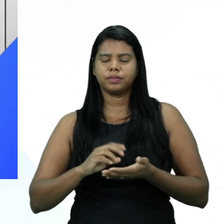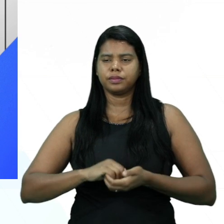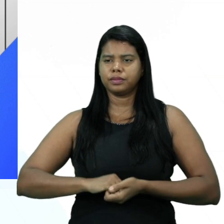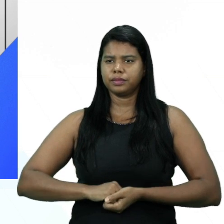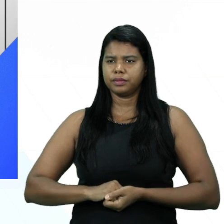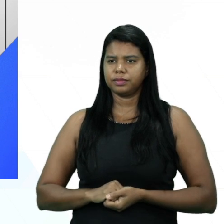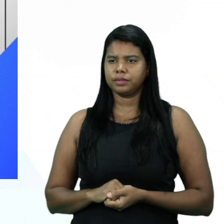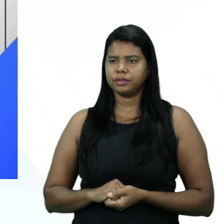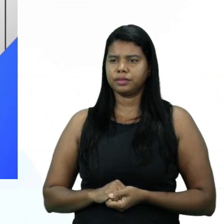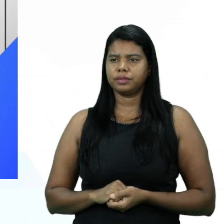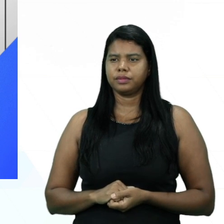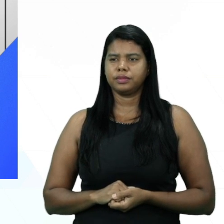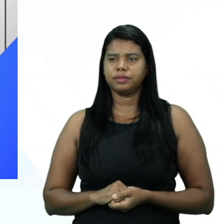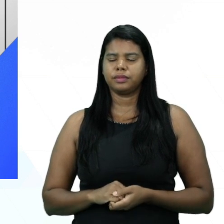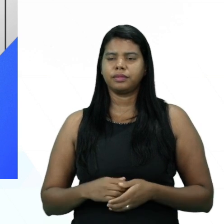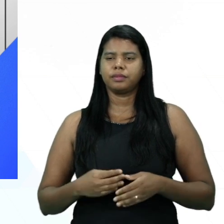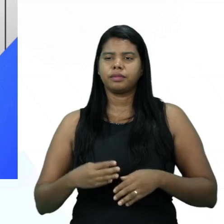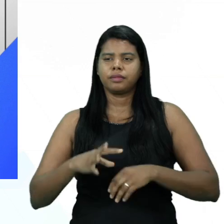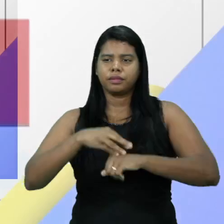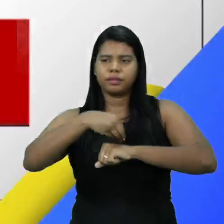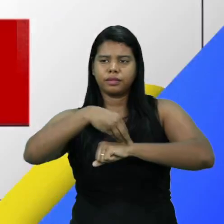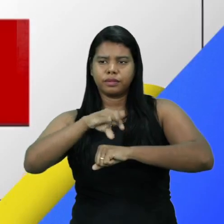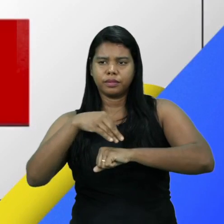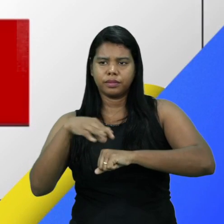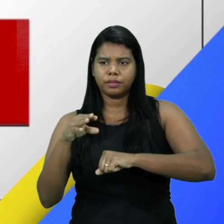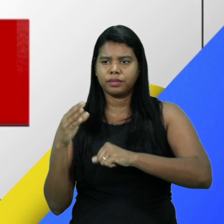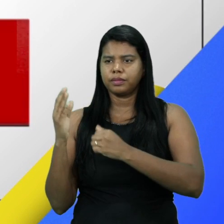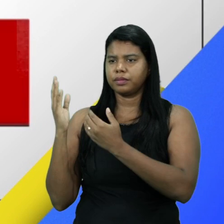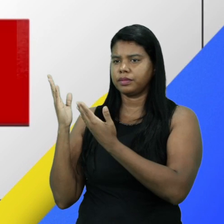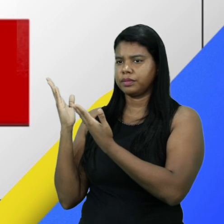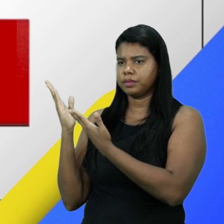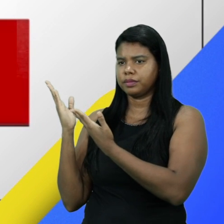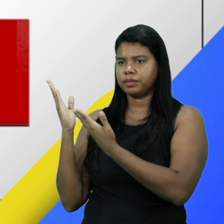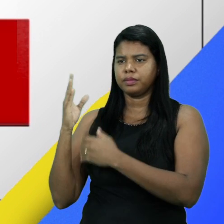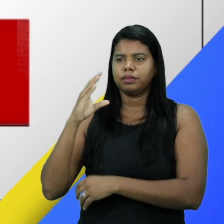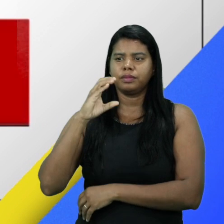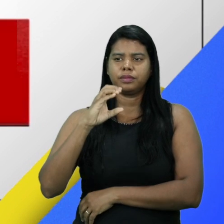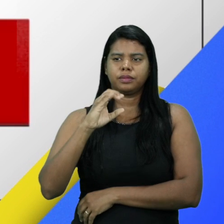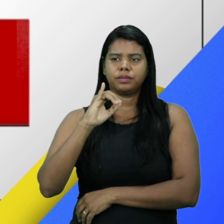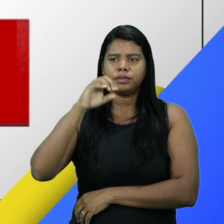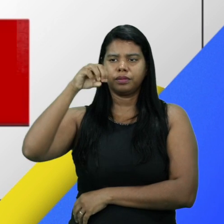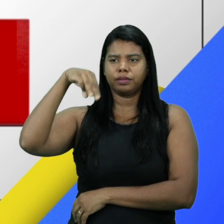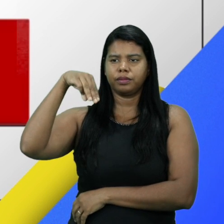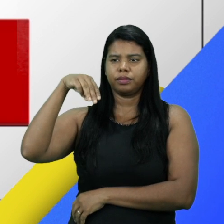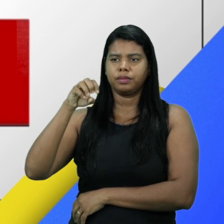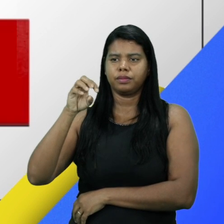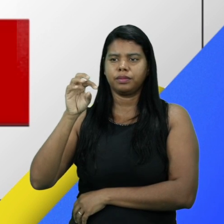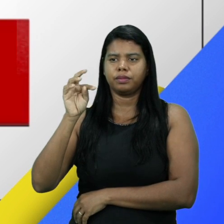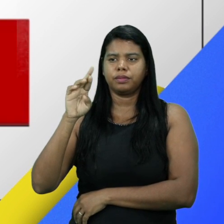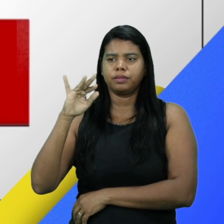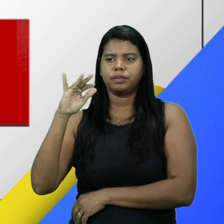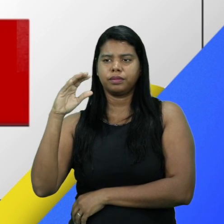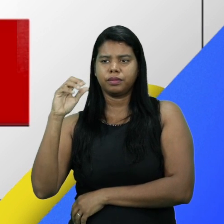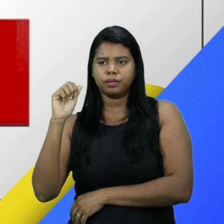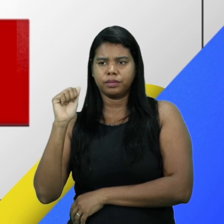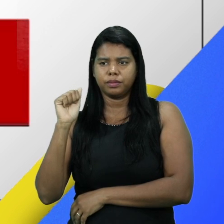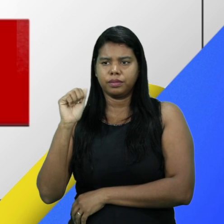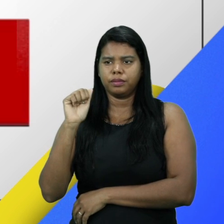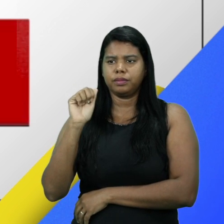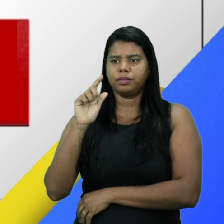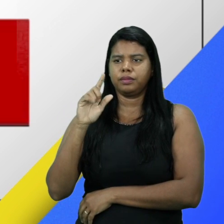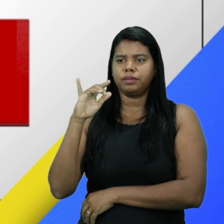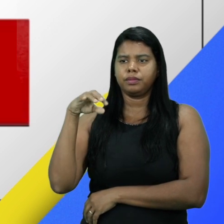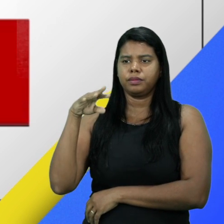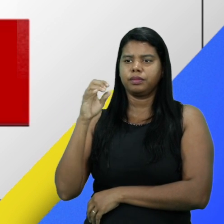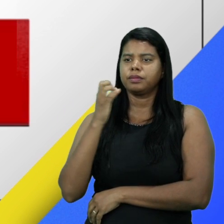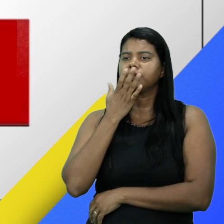As técnicas usadas são a distribuição simétrica ou assimétrica de elementos, a escolha